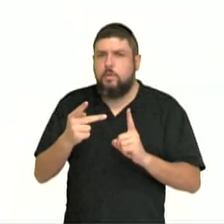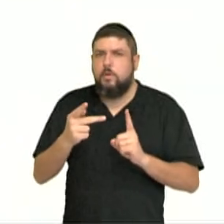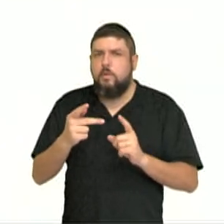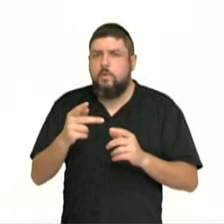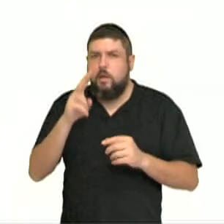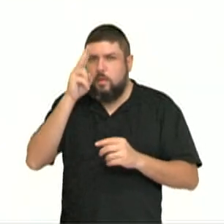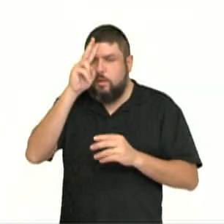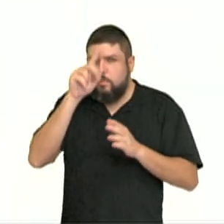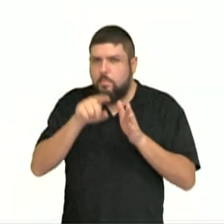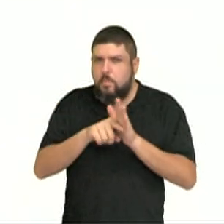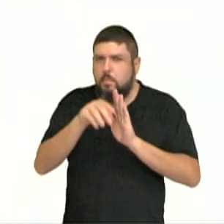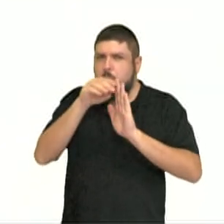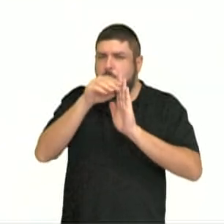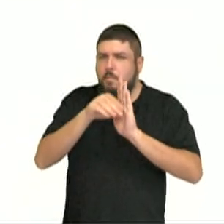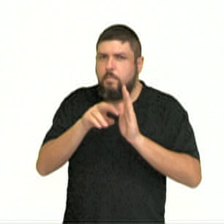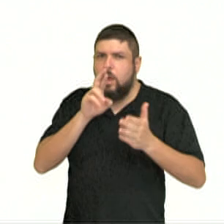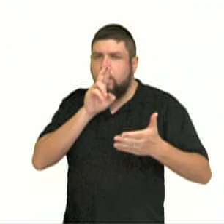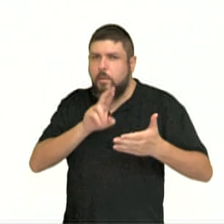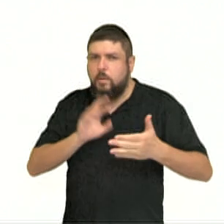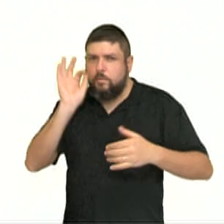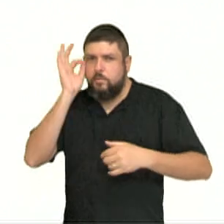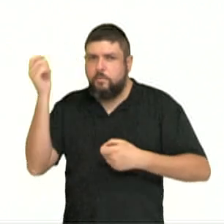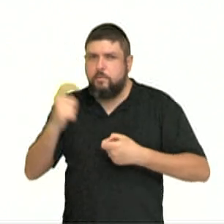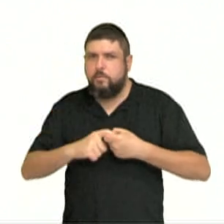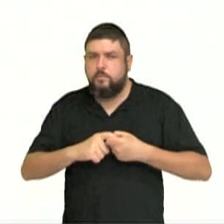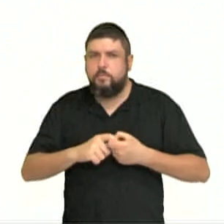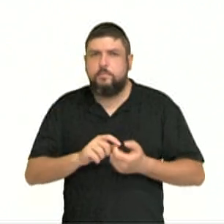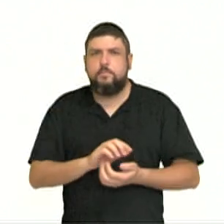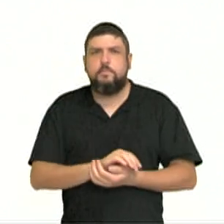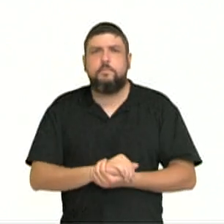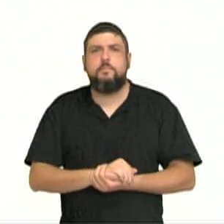das perguntinhas que precisam ser respondidas. Já voltamos.